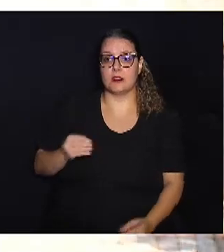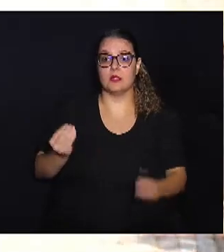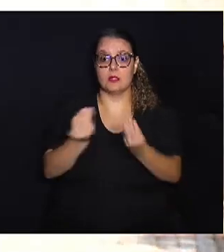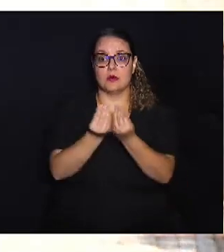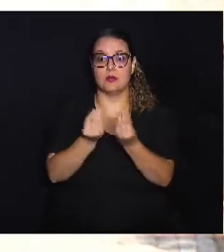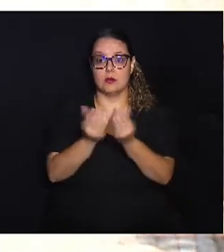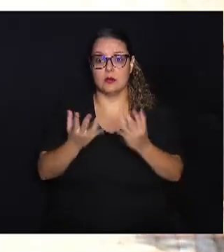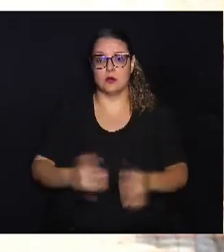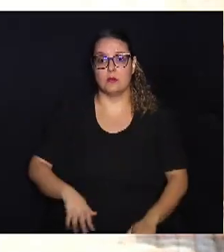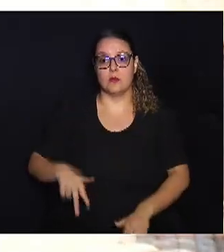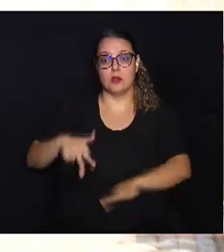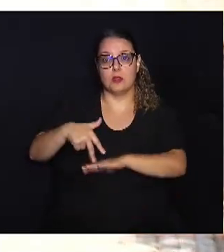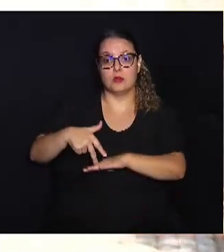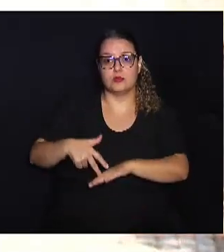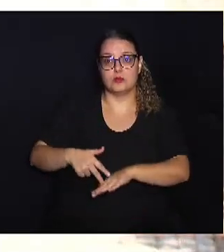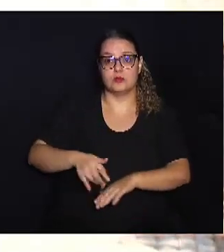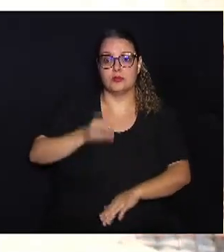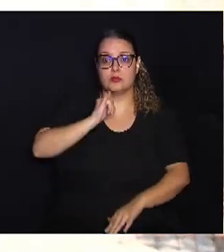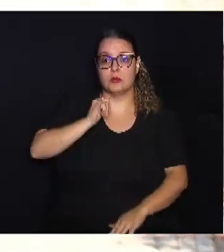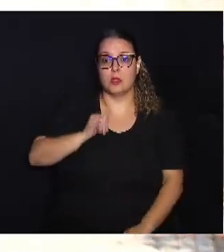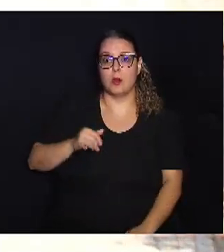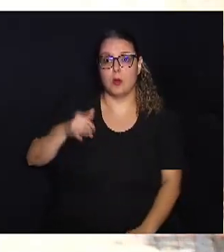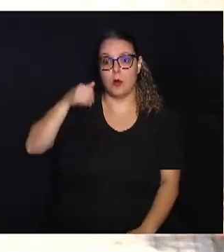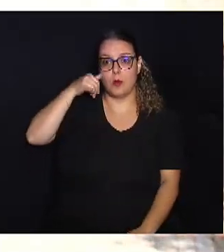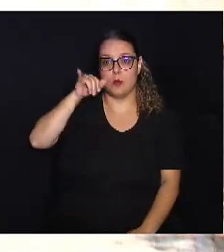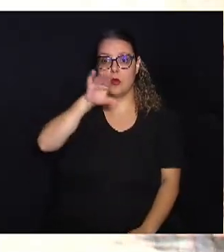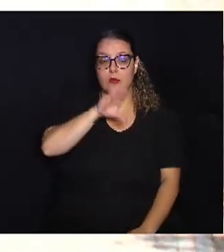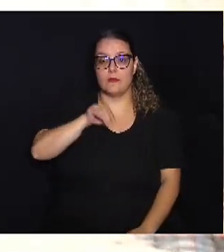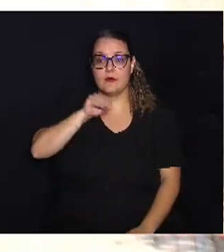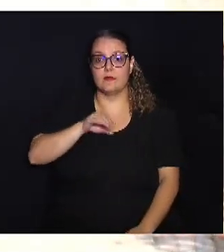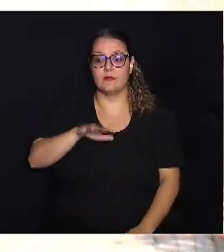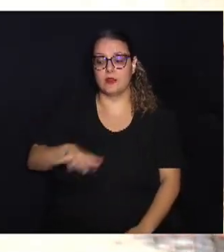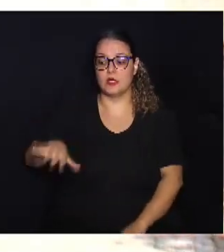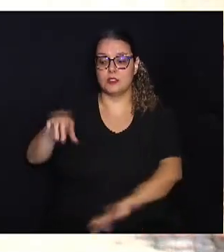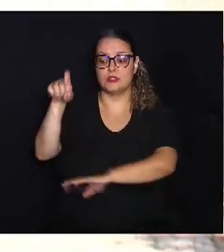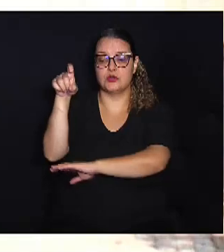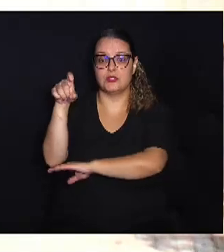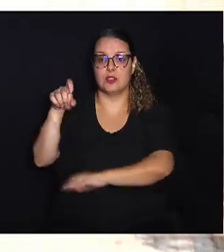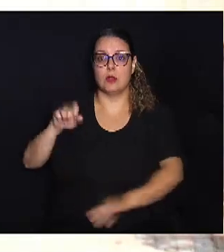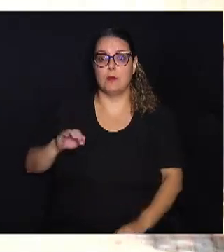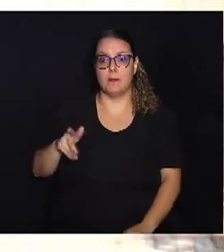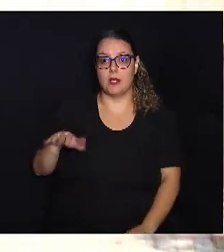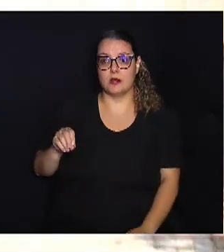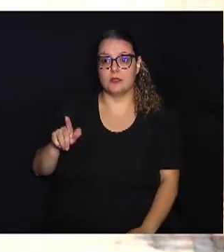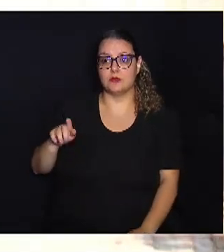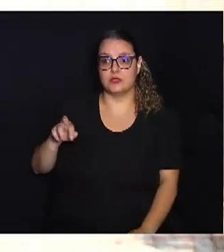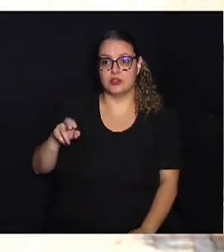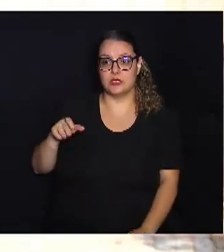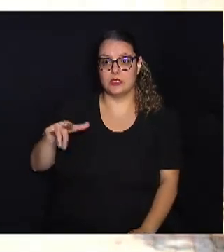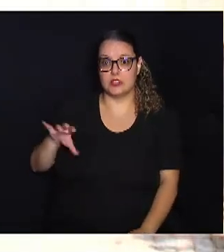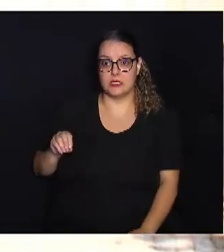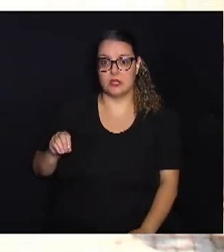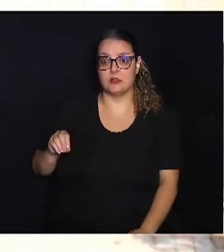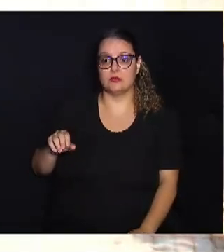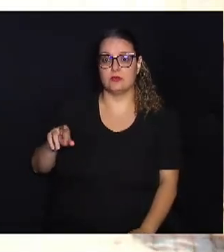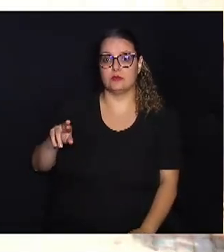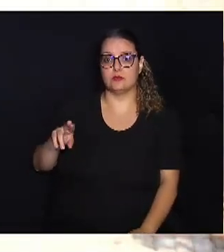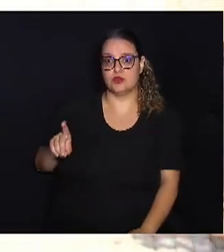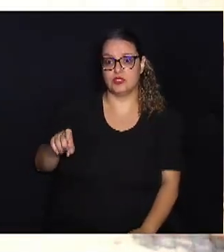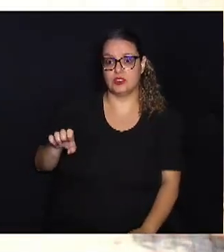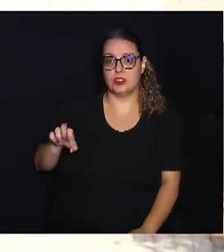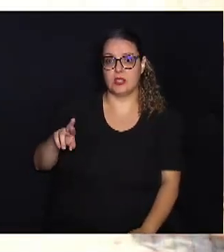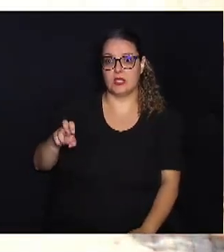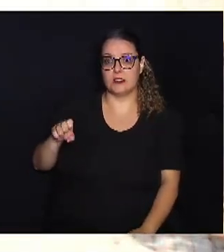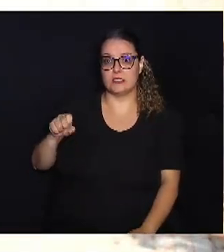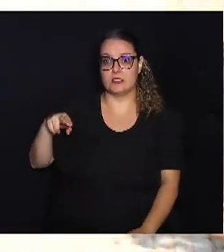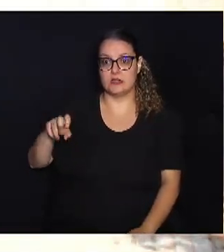Falou. Toninho foi escravo do Barão Geraldo de Rezende e pelos bons serviços prestados ao barão, ele foi enterrado